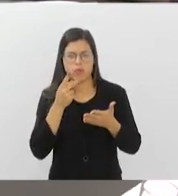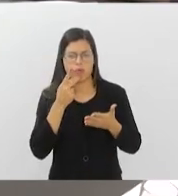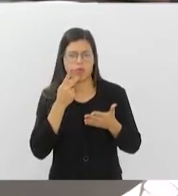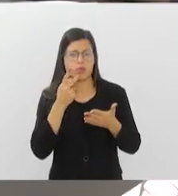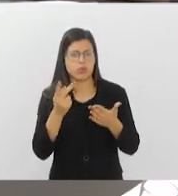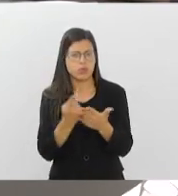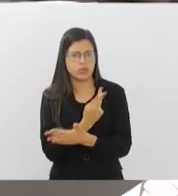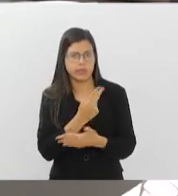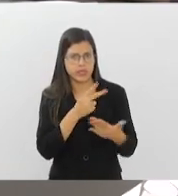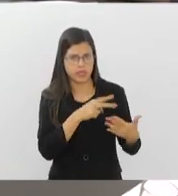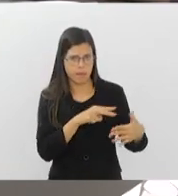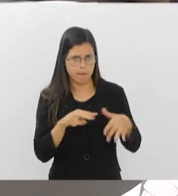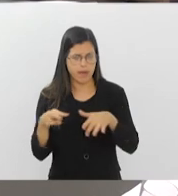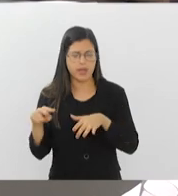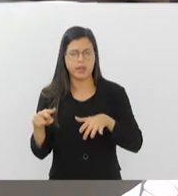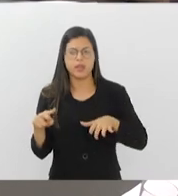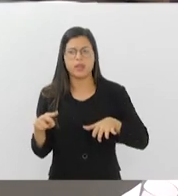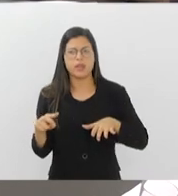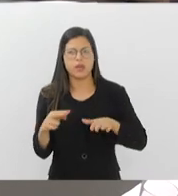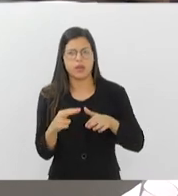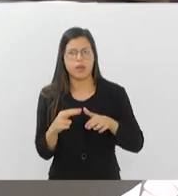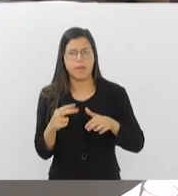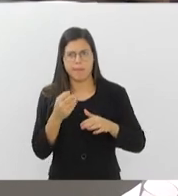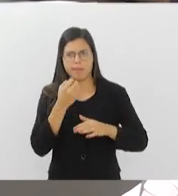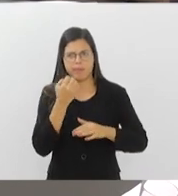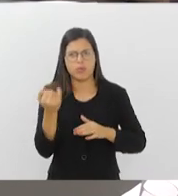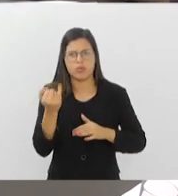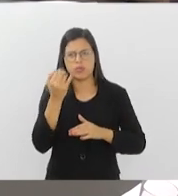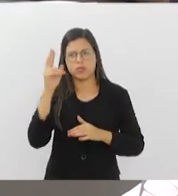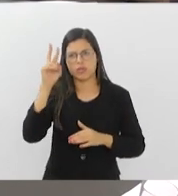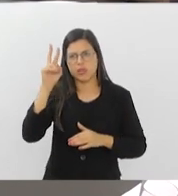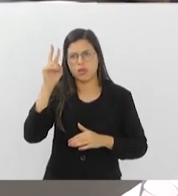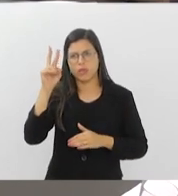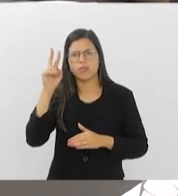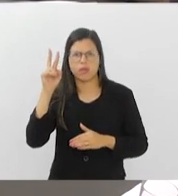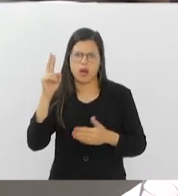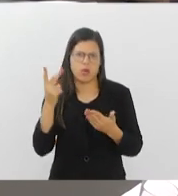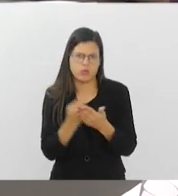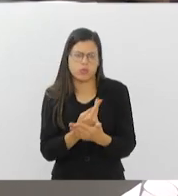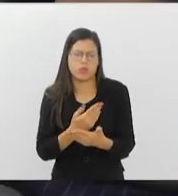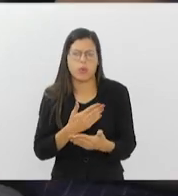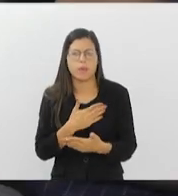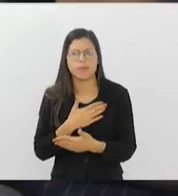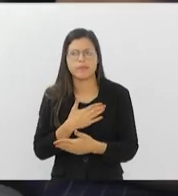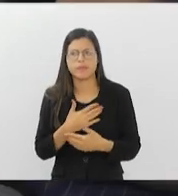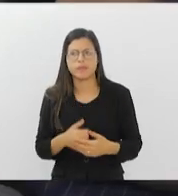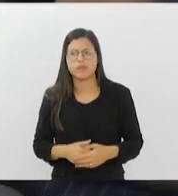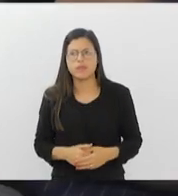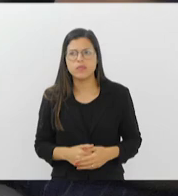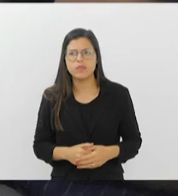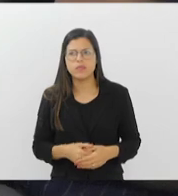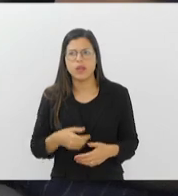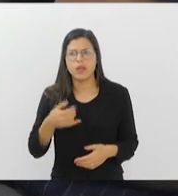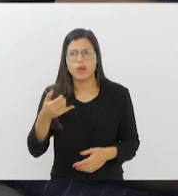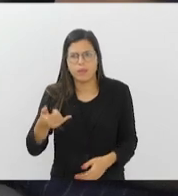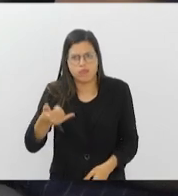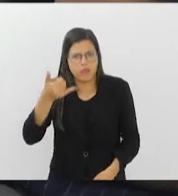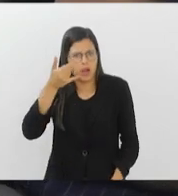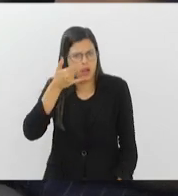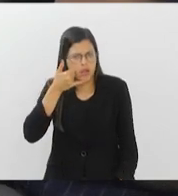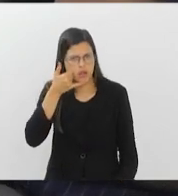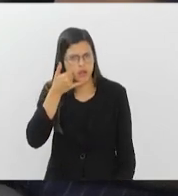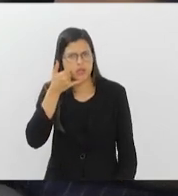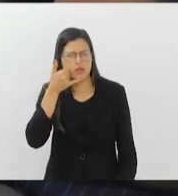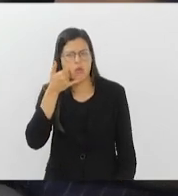semana, que é bom lembrar aqui, eu passei por um fato desse, em casa aí recebi uma ligação do pessoal numa UPA